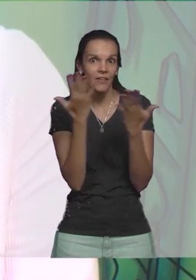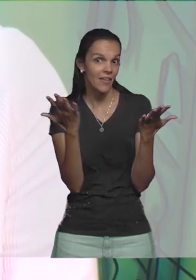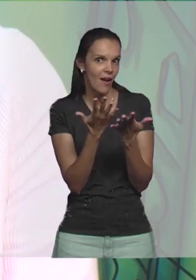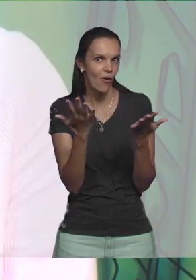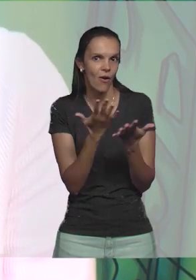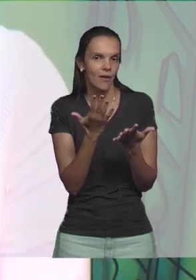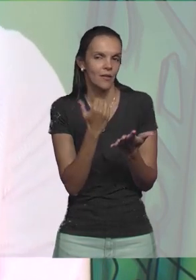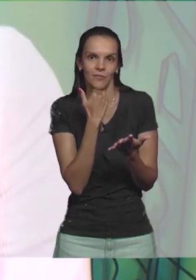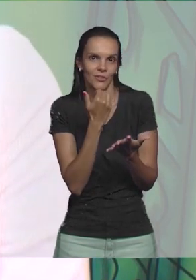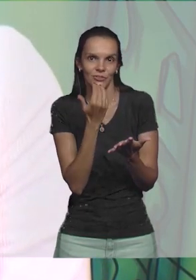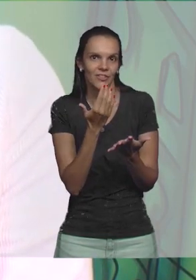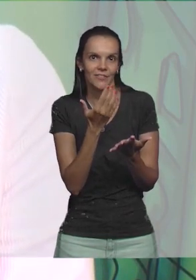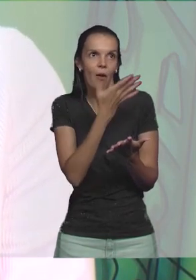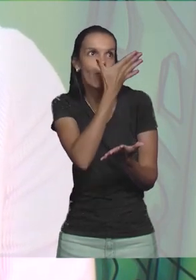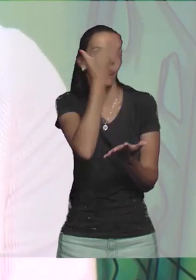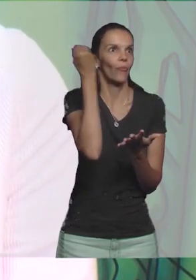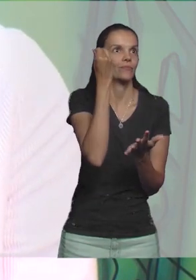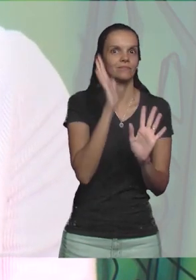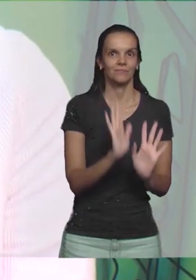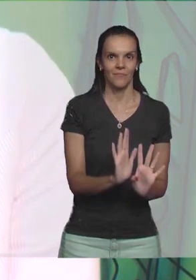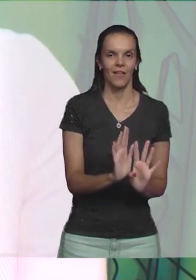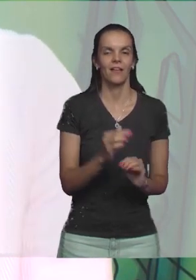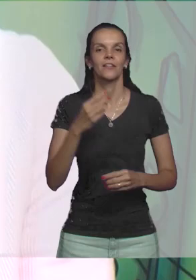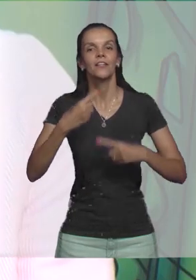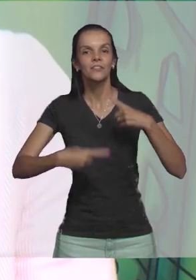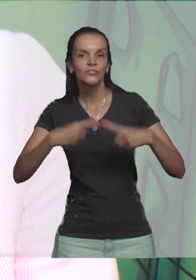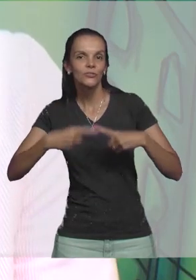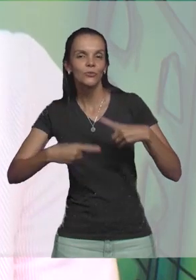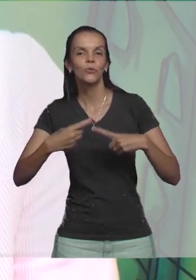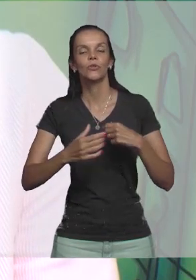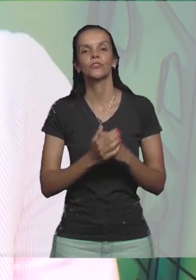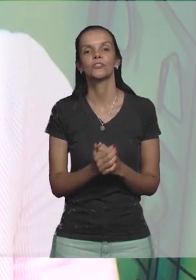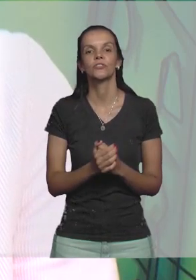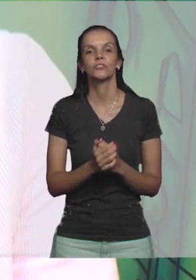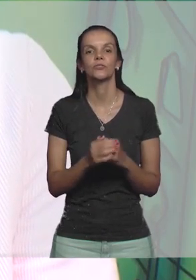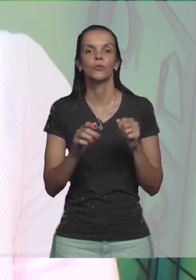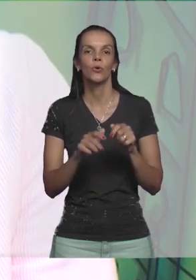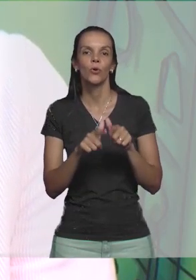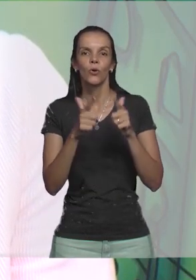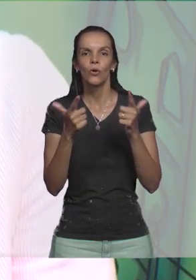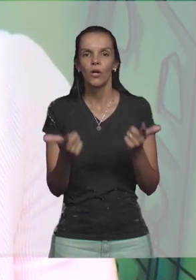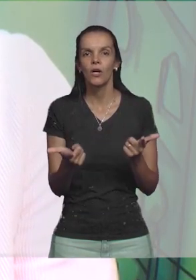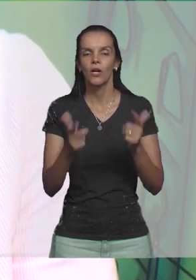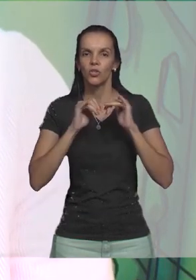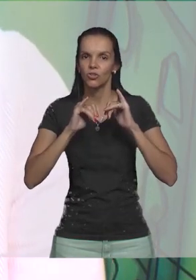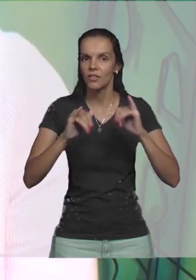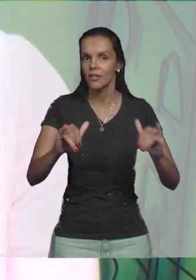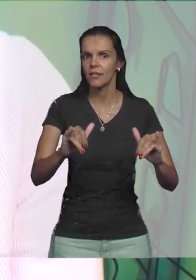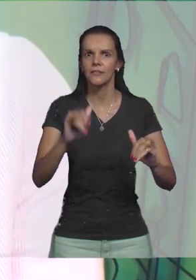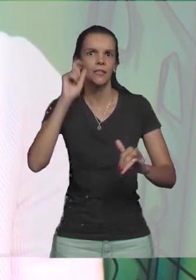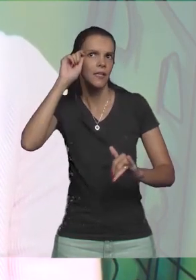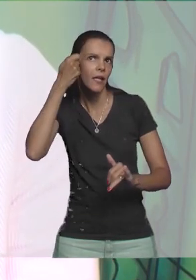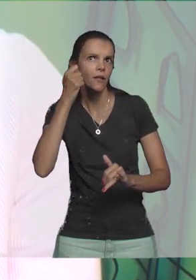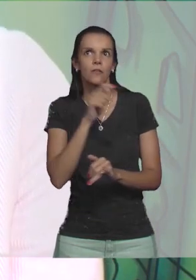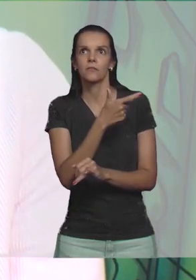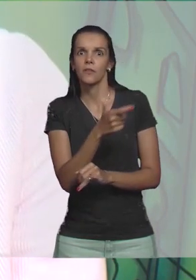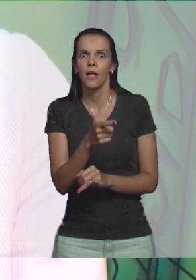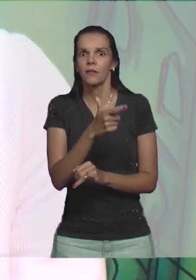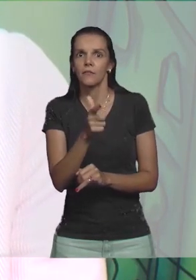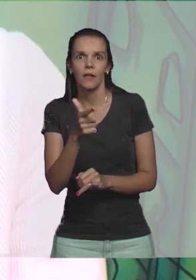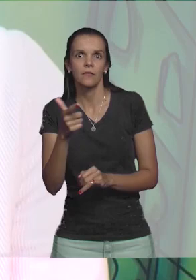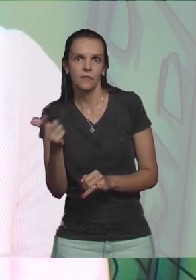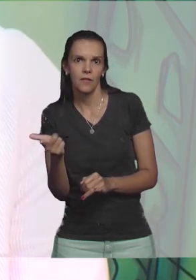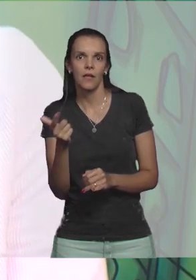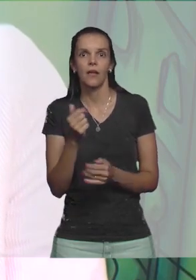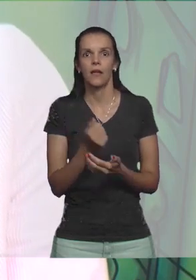apagar agora, de uma hora para outra. Né? A gente discute muito a questão do jornalista negro que não está e tal, ok? A